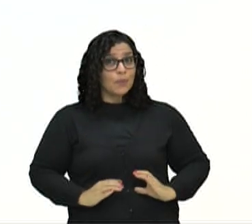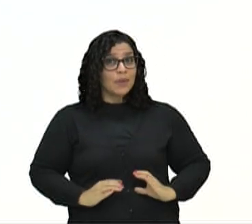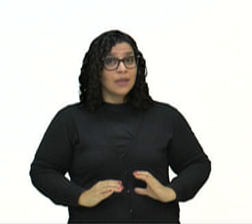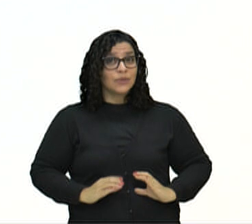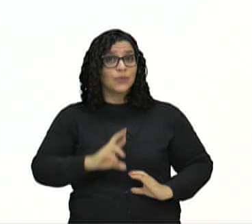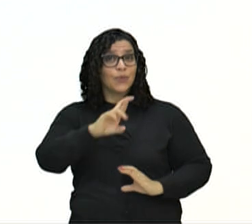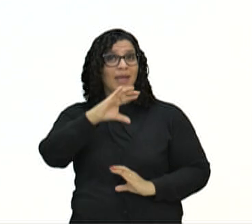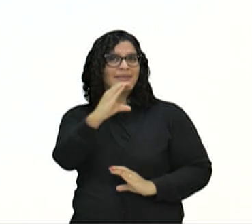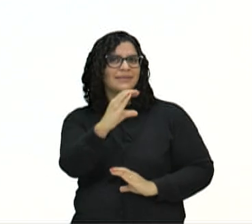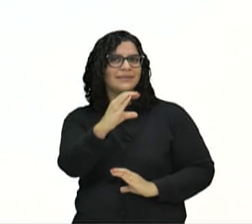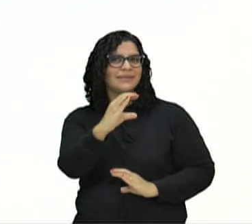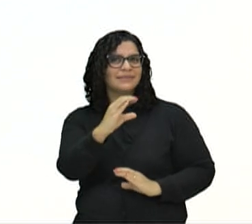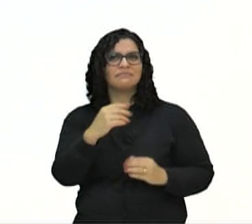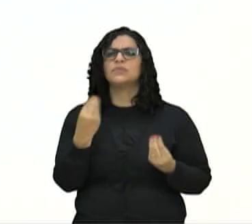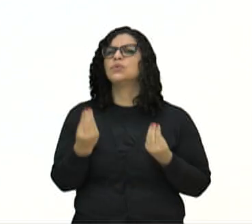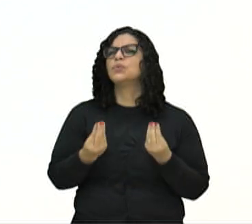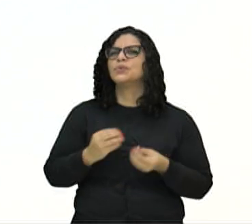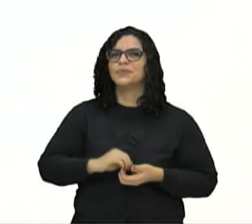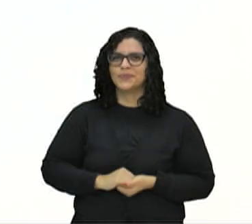narrador personagem?